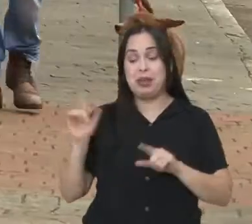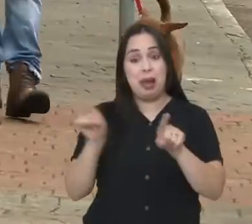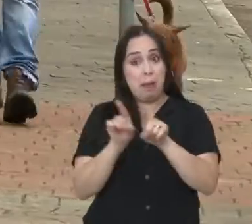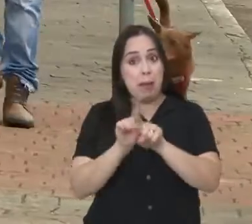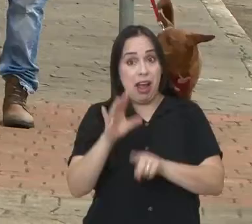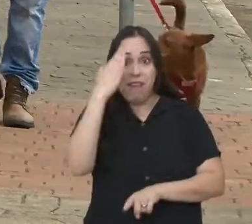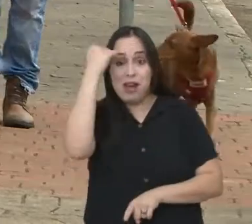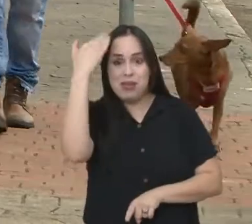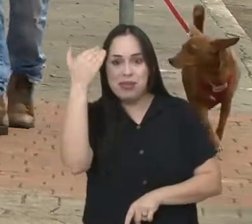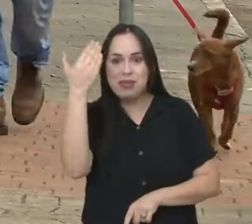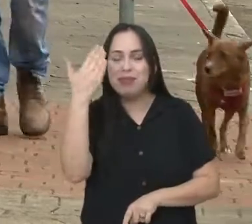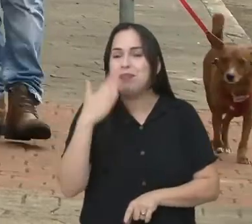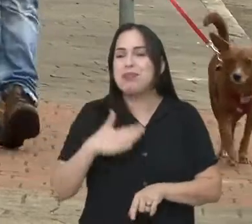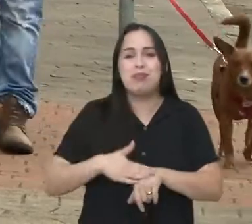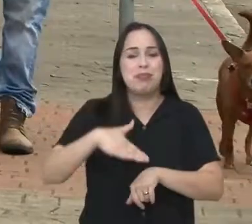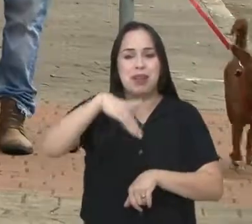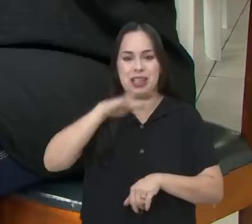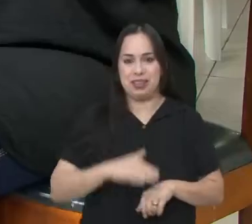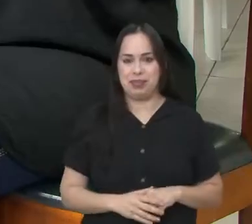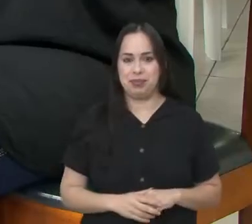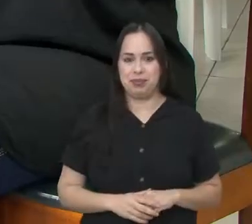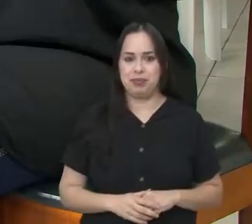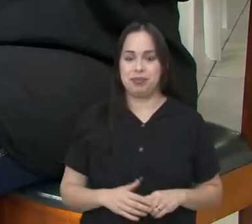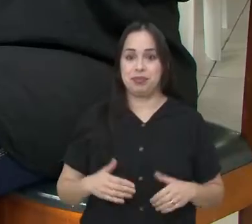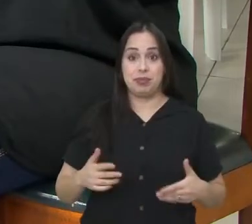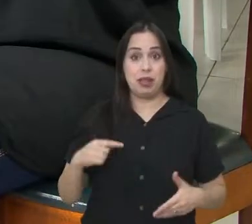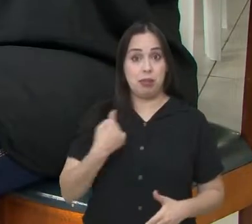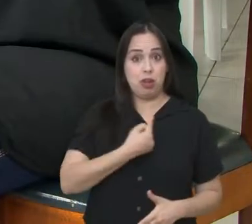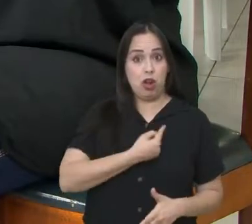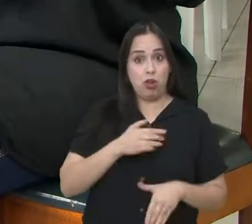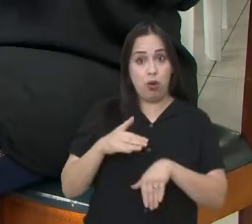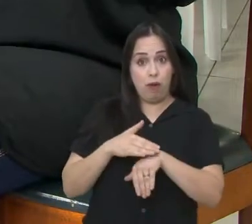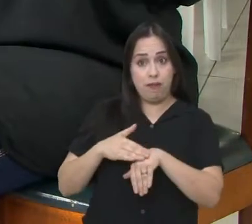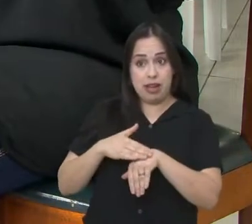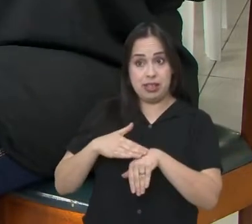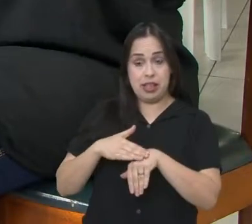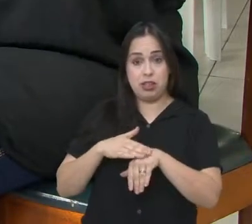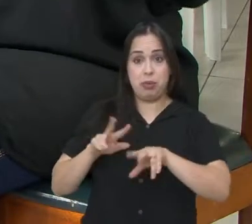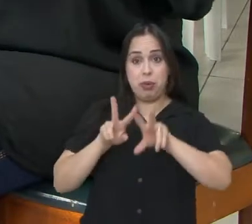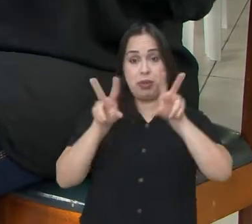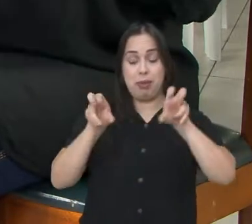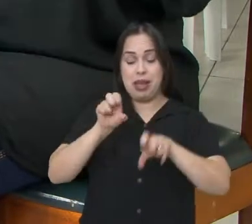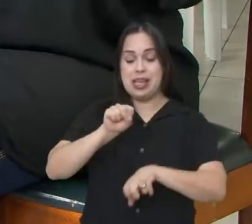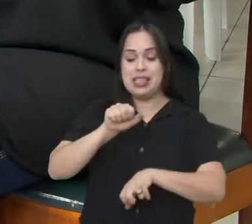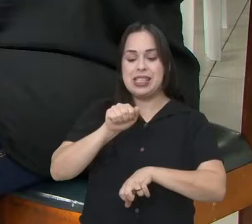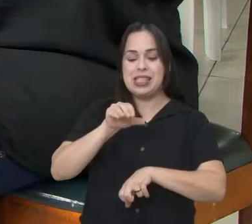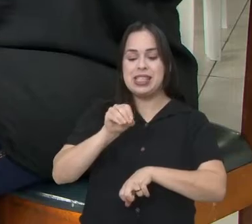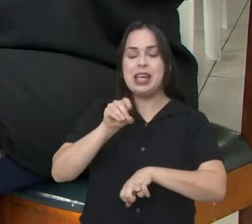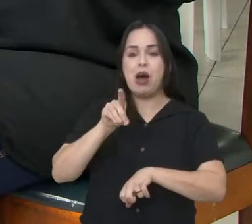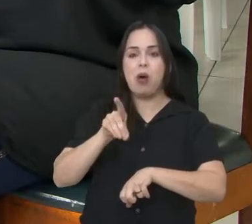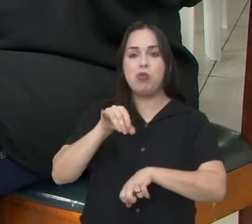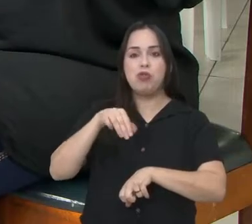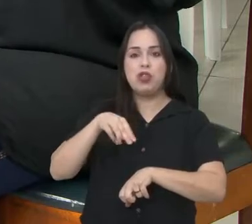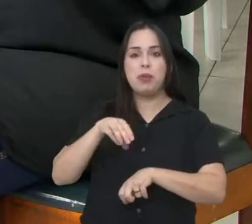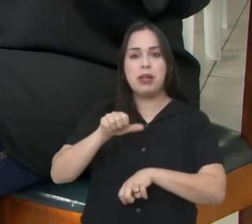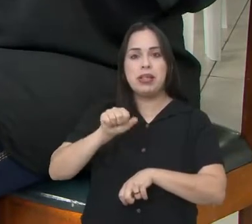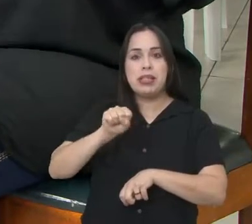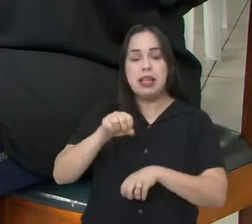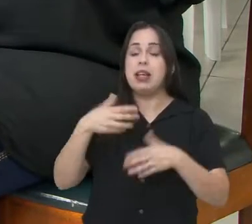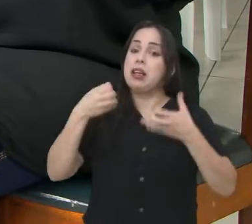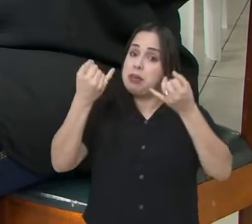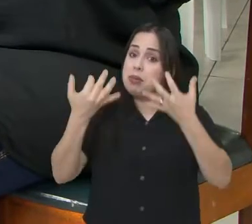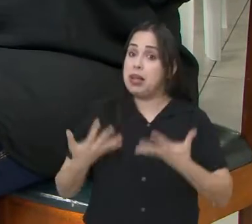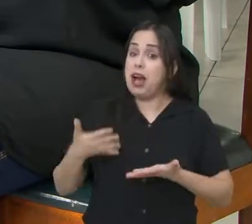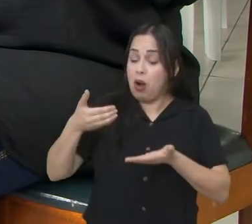vida dos moradores e dos visitantes. Para a gente falar do São Dimas, a gente tem que falar de caldinho, porque é uma tradição. E a